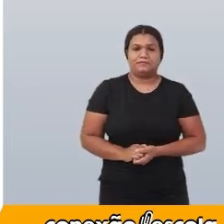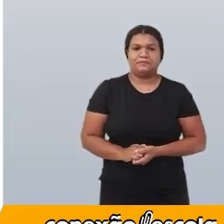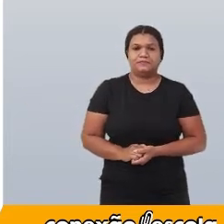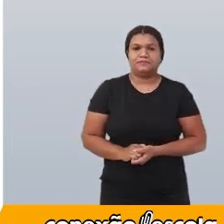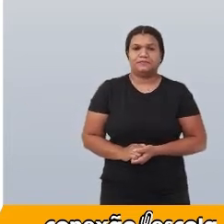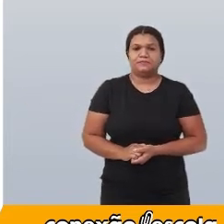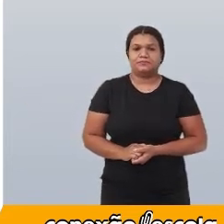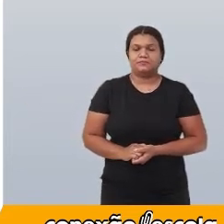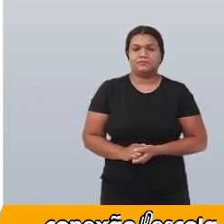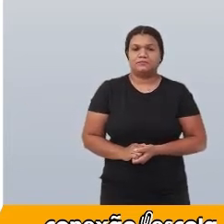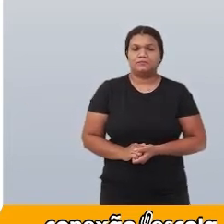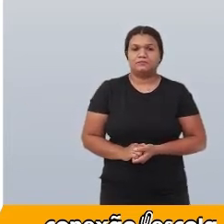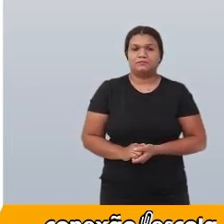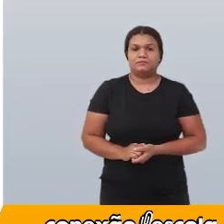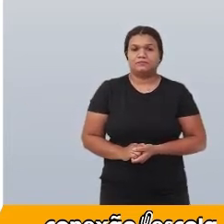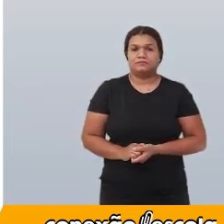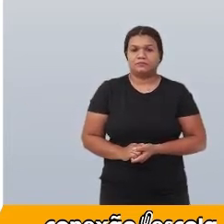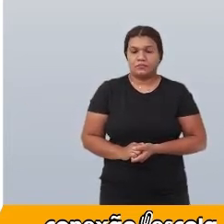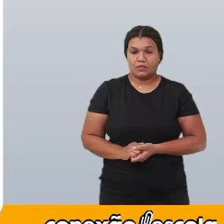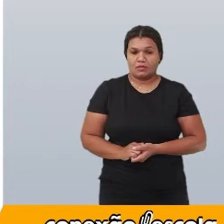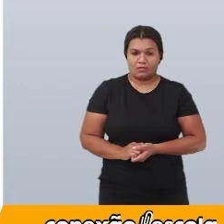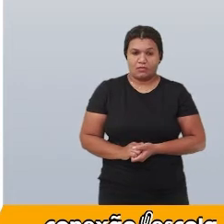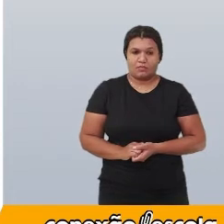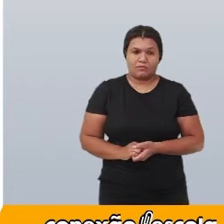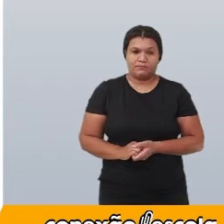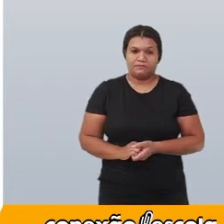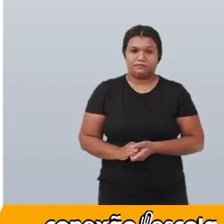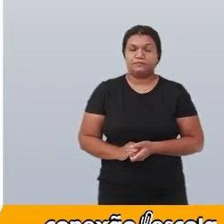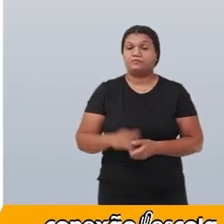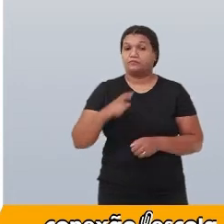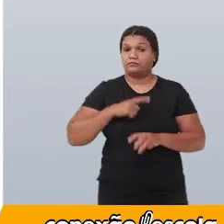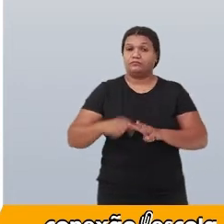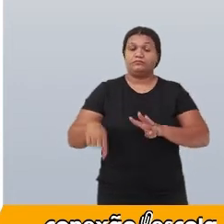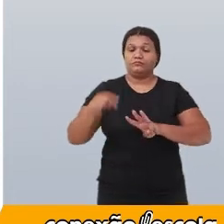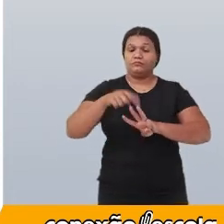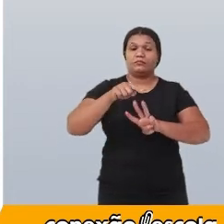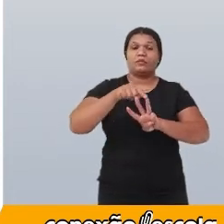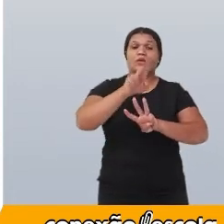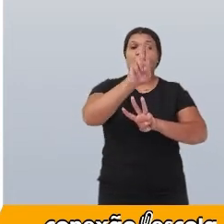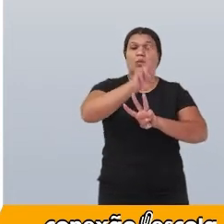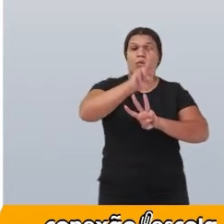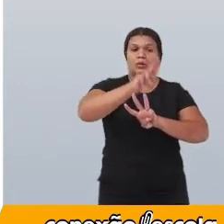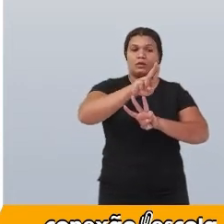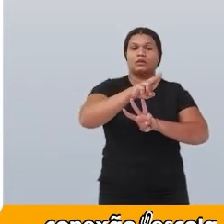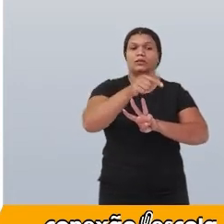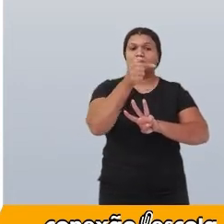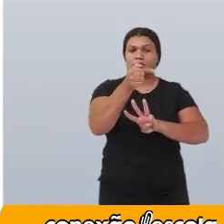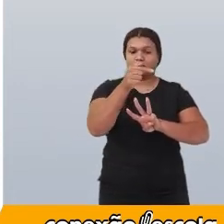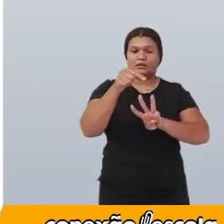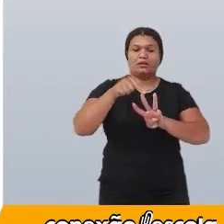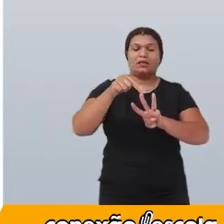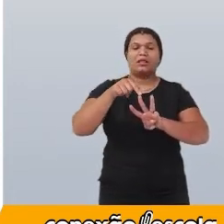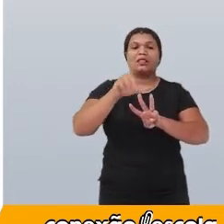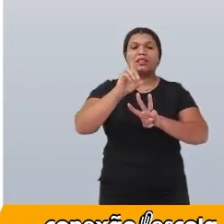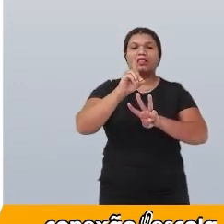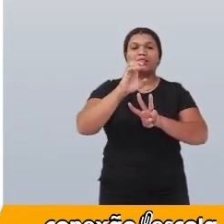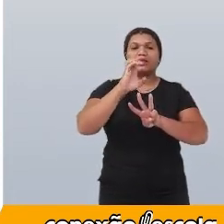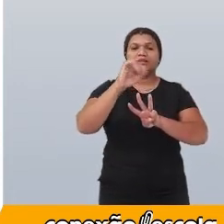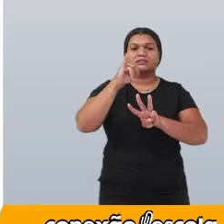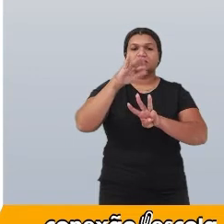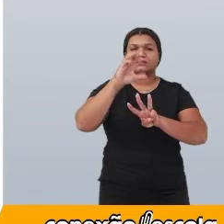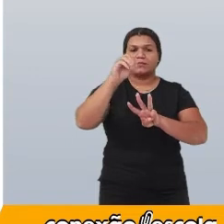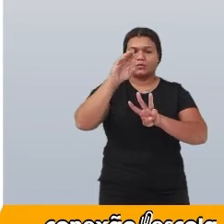Veja, 7 unidades e 4 décimos, menos 4 unidades